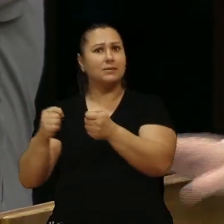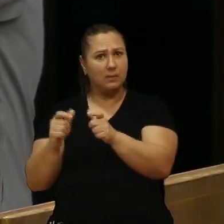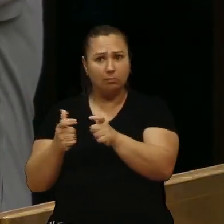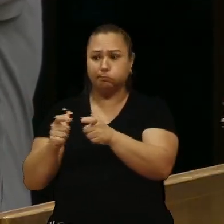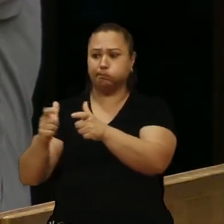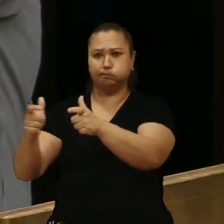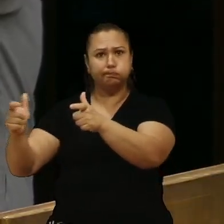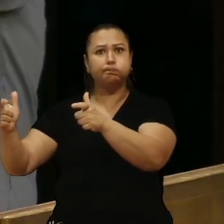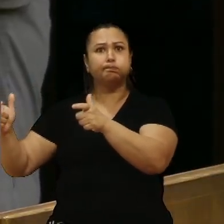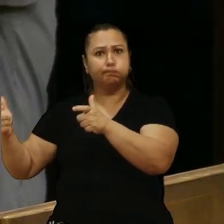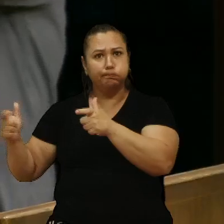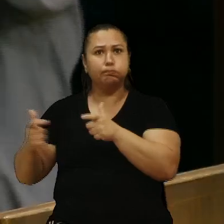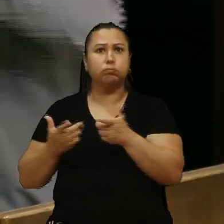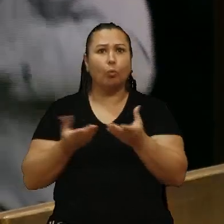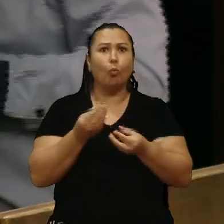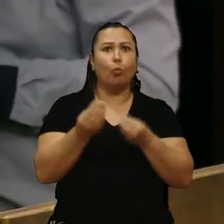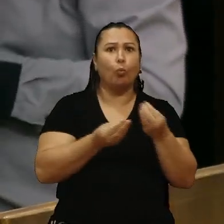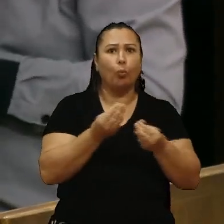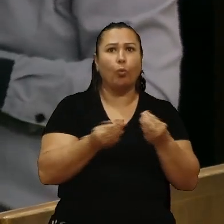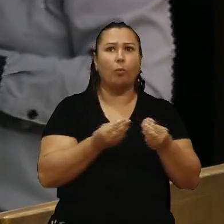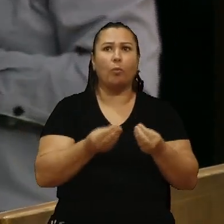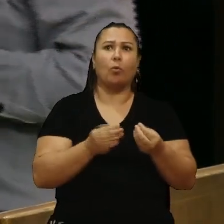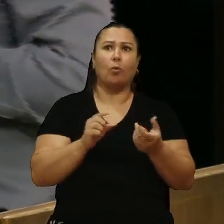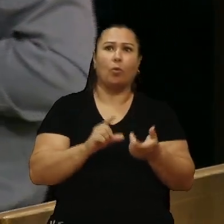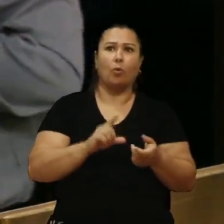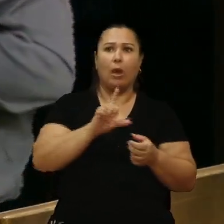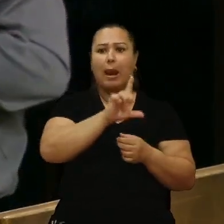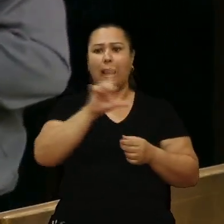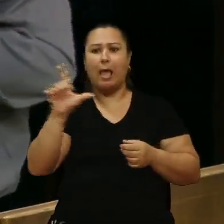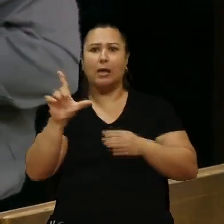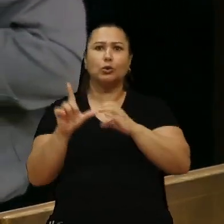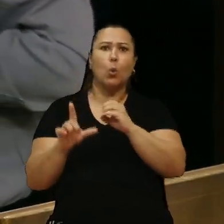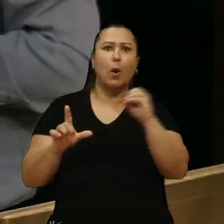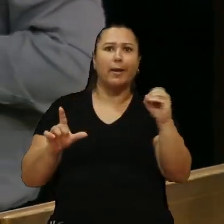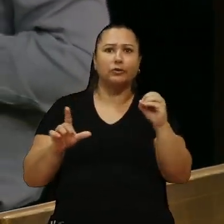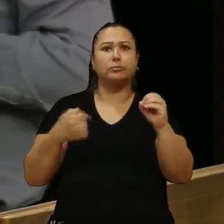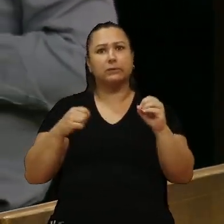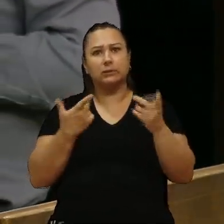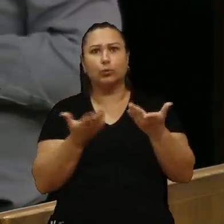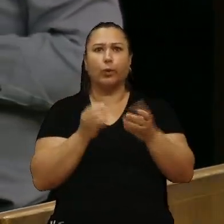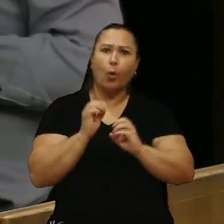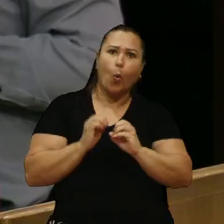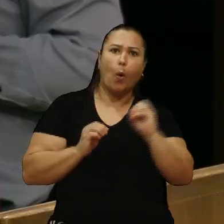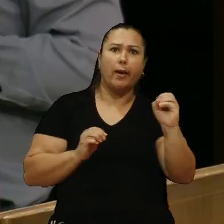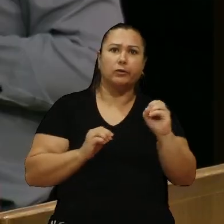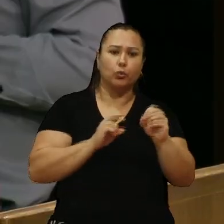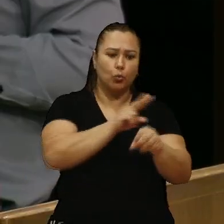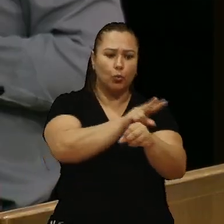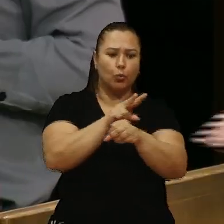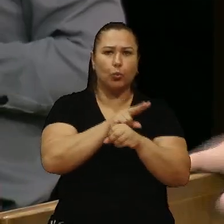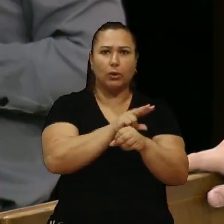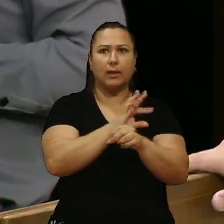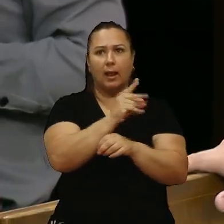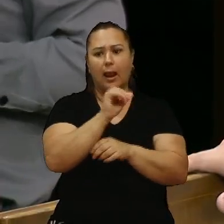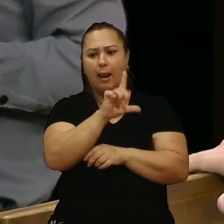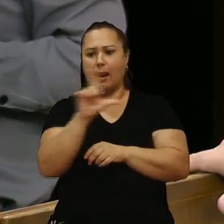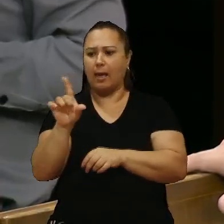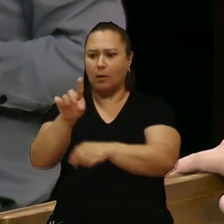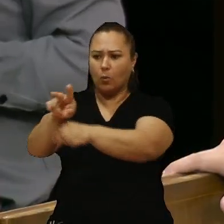lado. E entre crescer para a Zona Leste e crescer para a Zona Oeste, que ela cresça para a Zona Oeste, preservando integralmente a Zona